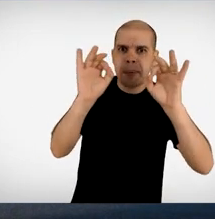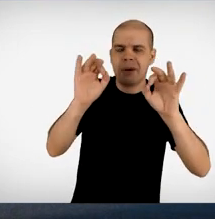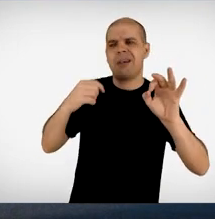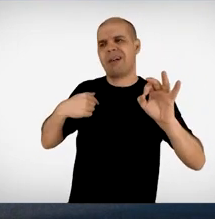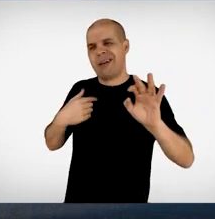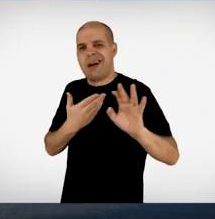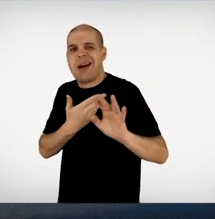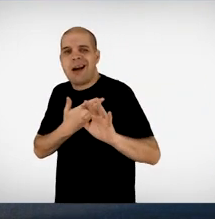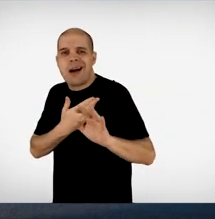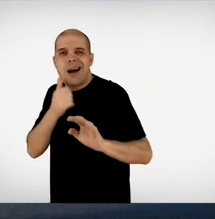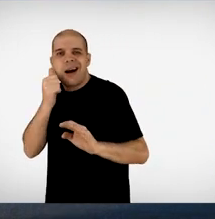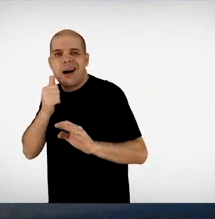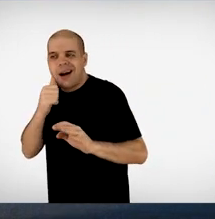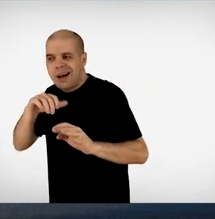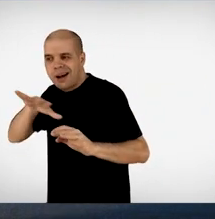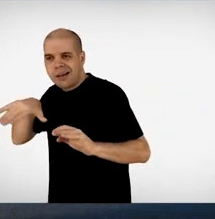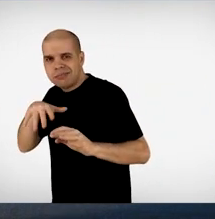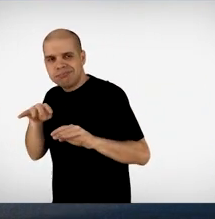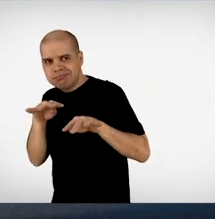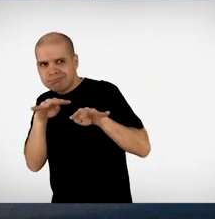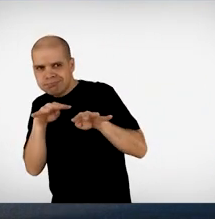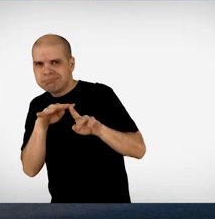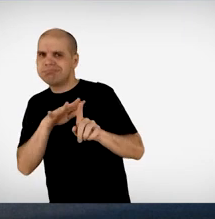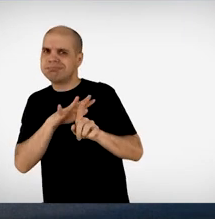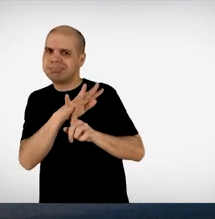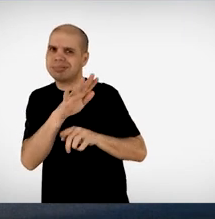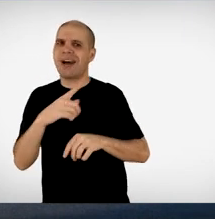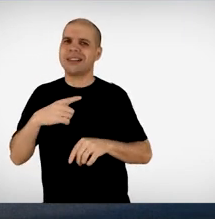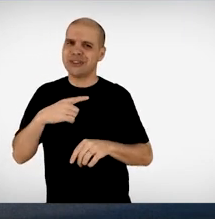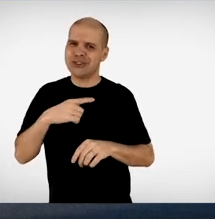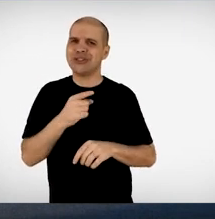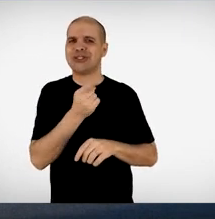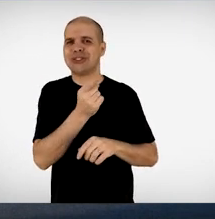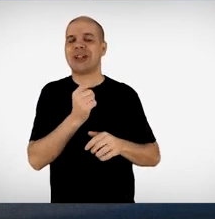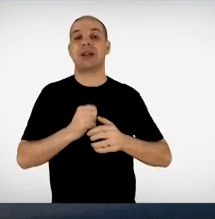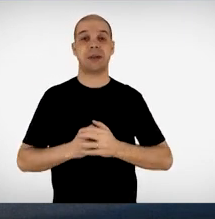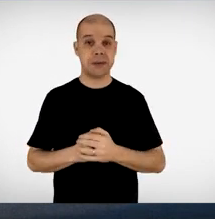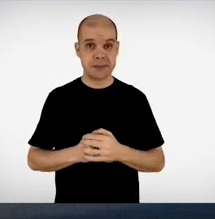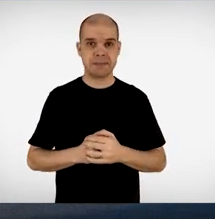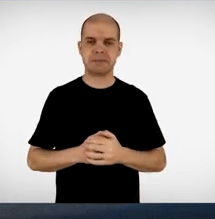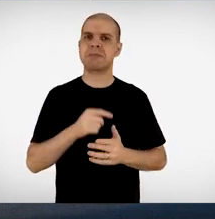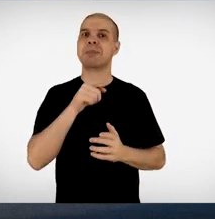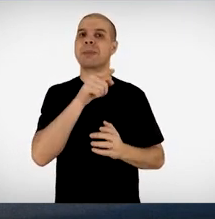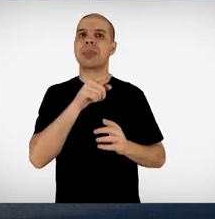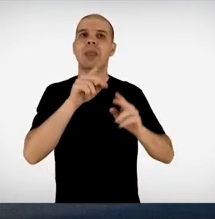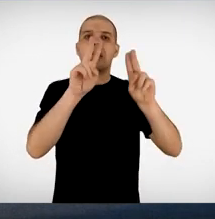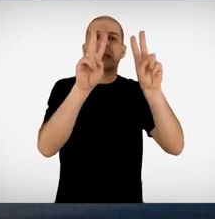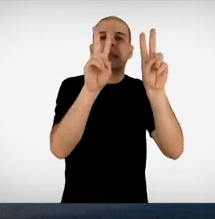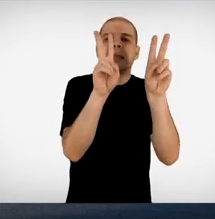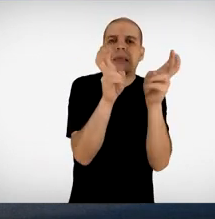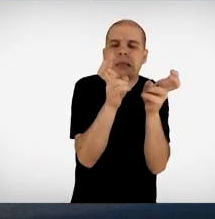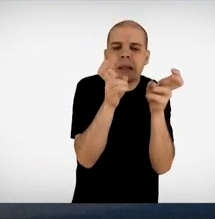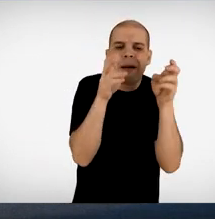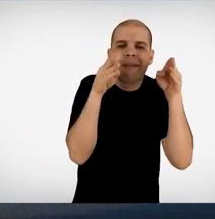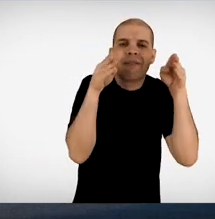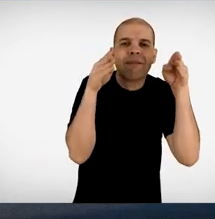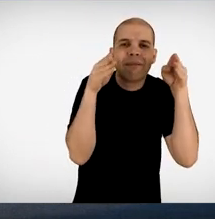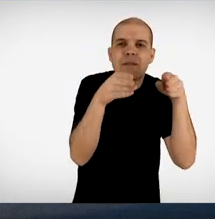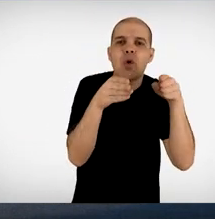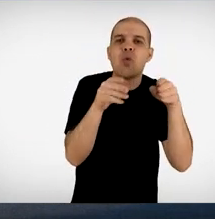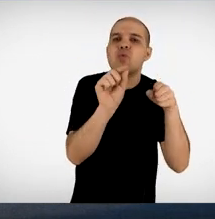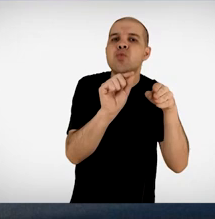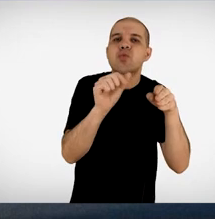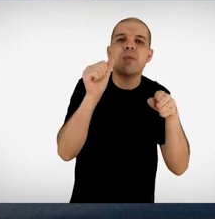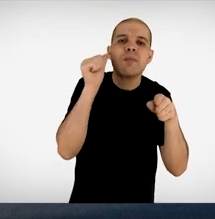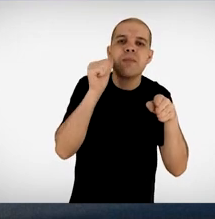da psicanálise muito mais do que muitos psicanalistas, né? E a Tati fala de questões específicas das mulheres